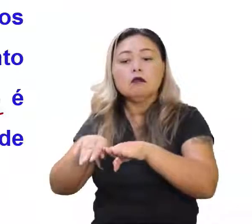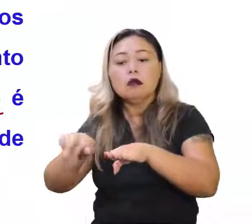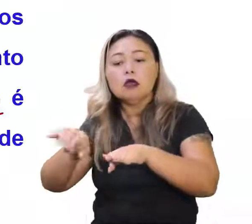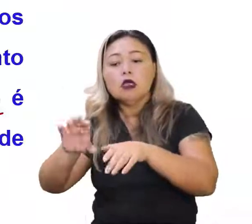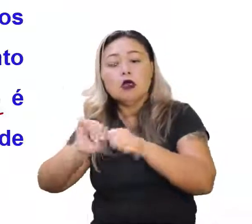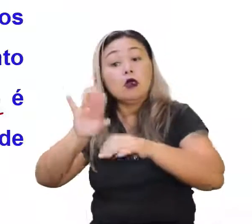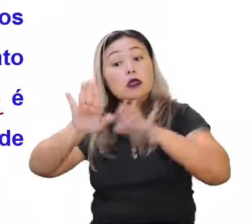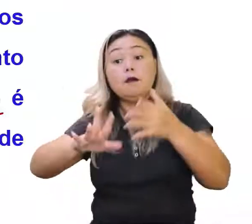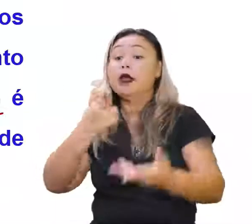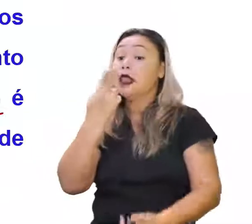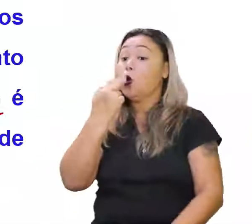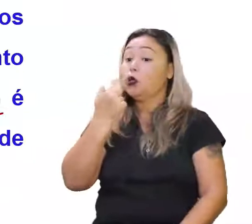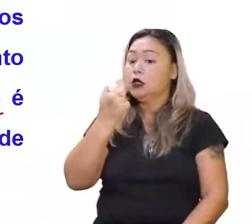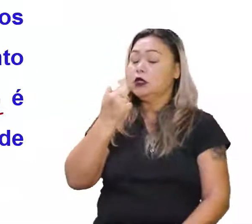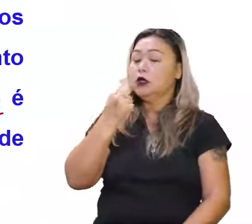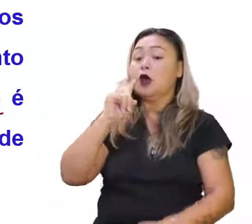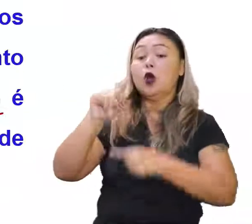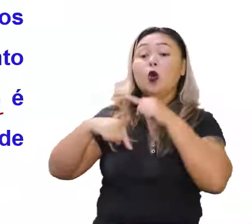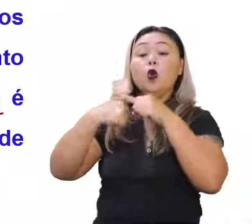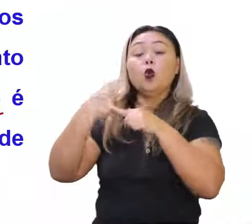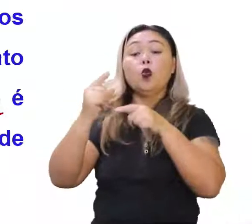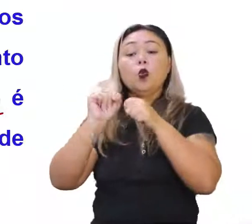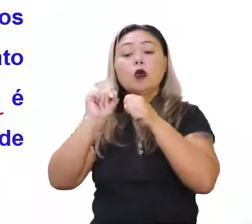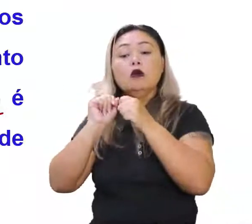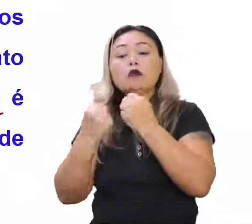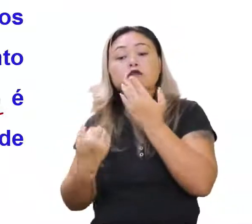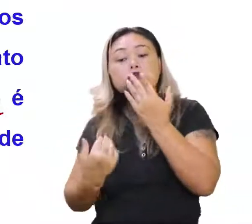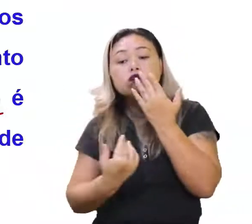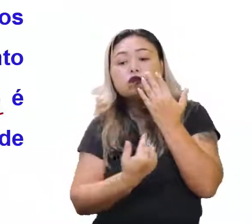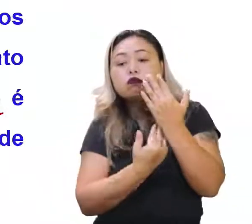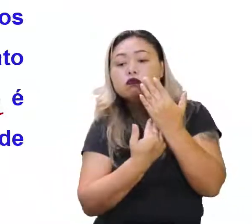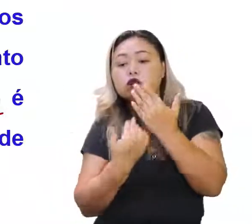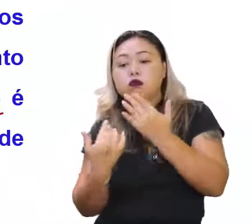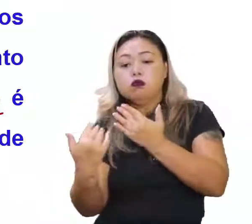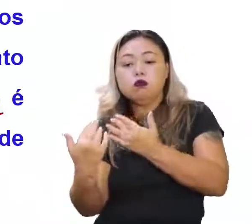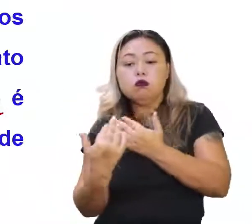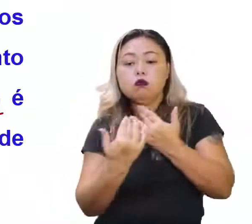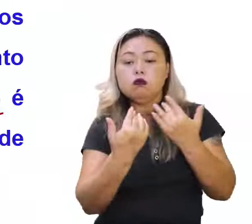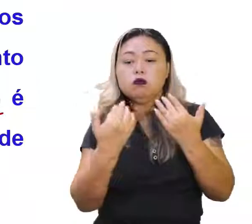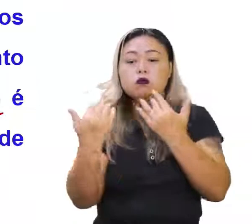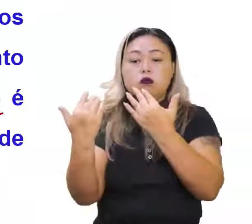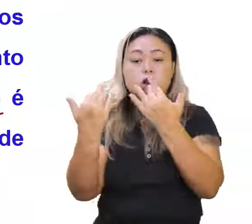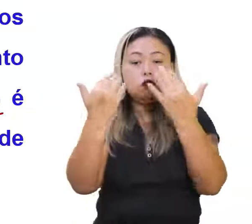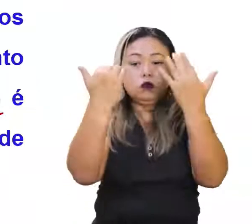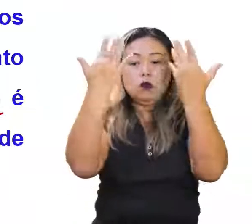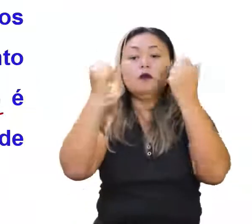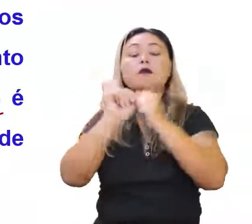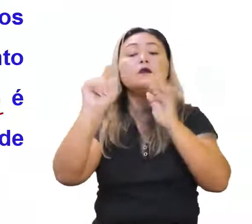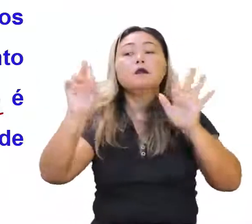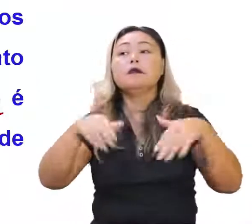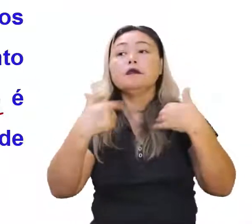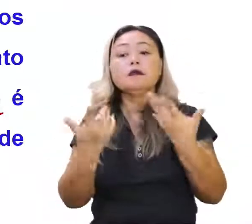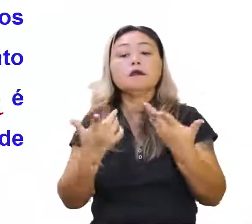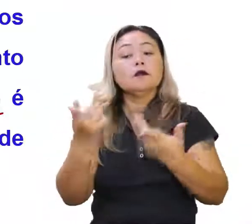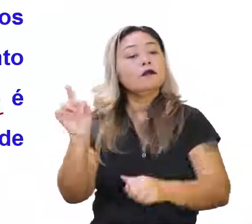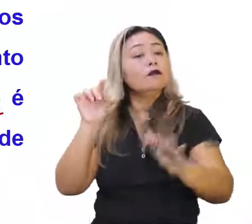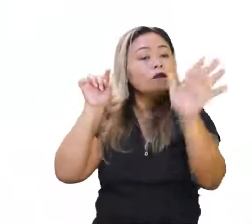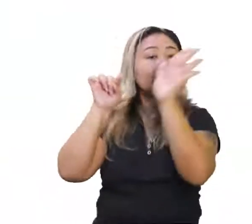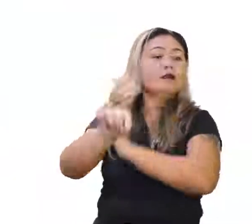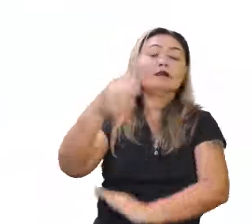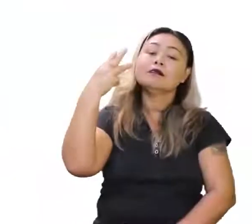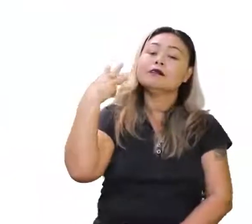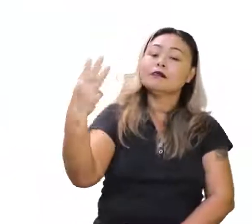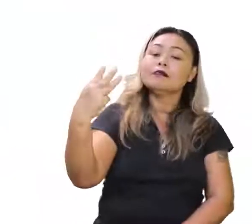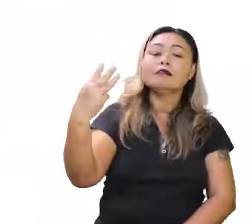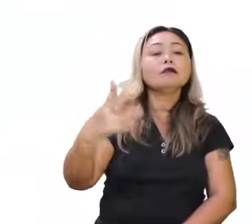mas depende da nutrição. E para quando a gente for fazer biodigestor, nós vamos ter uma aula de biodigestor. The question